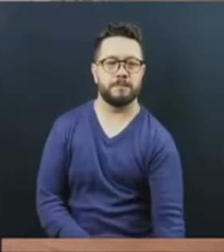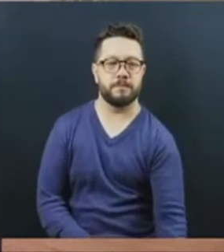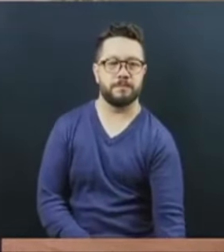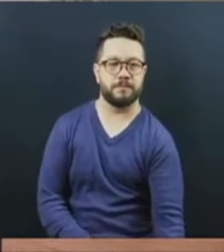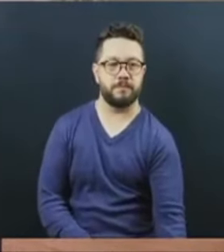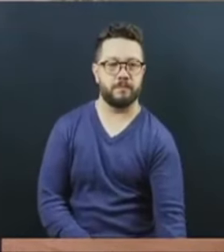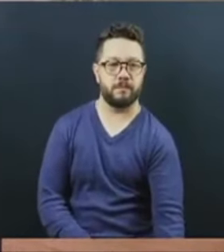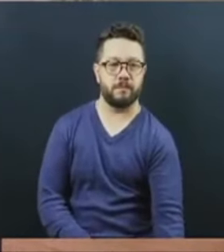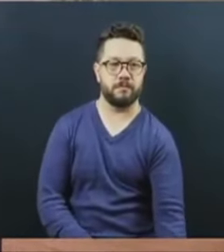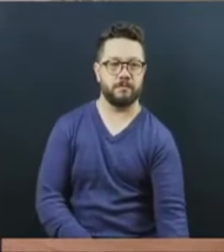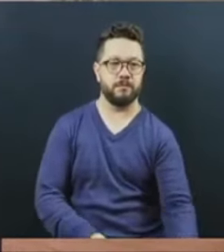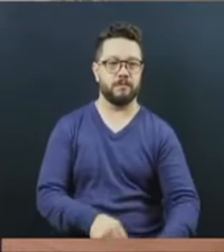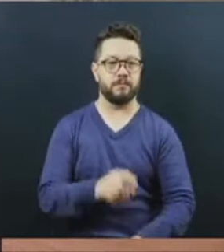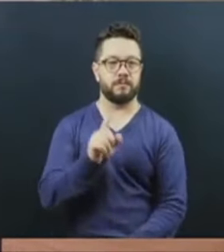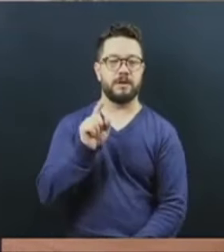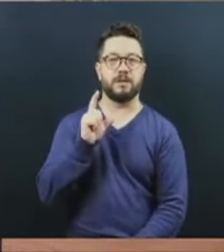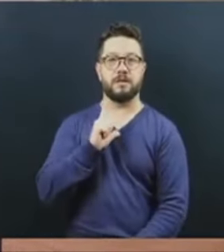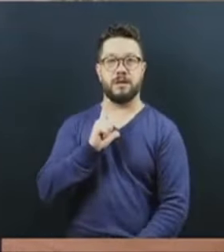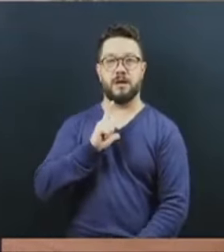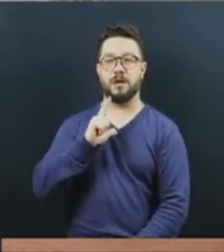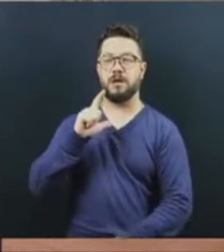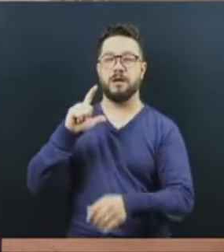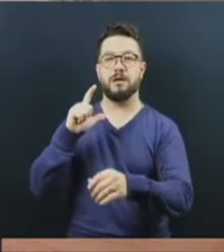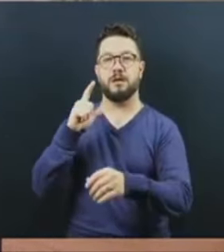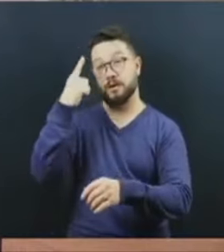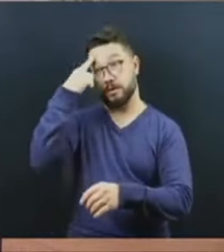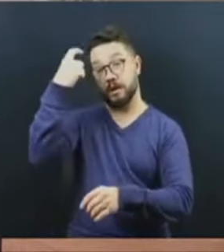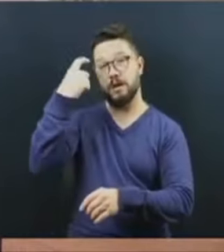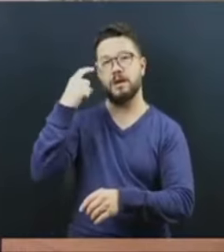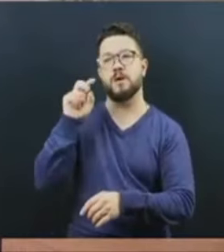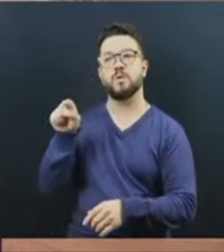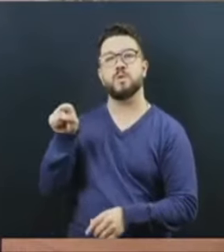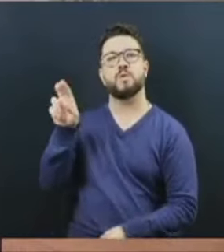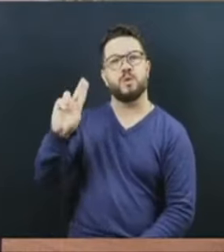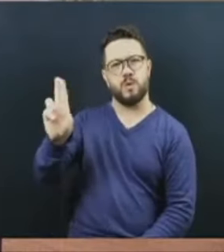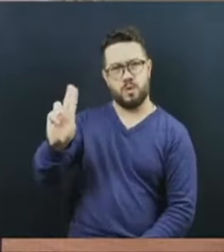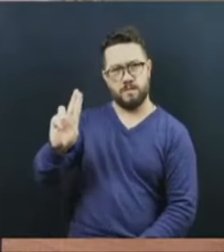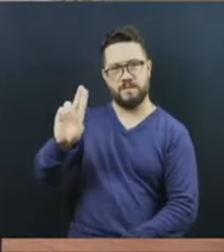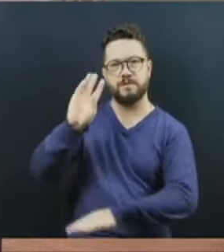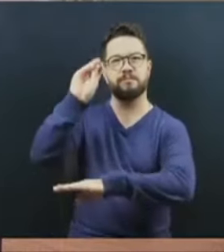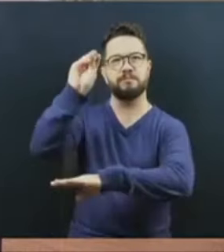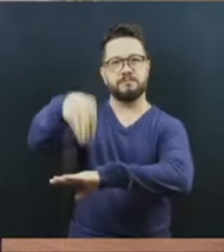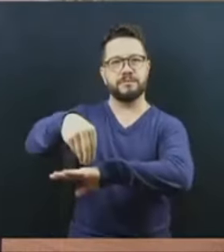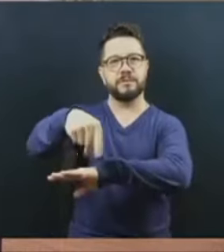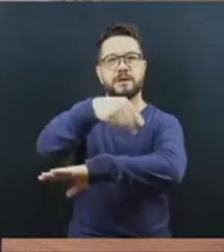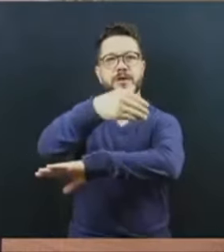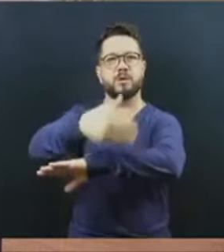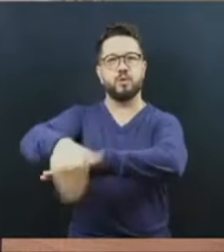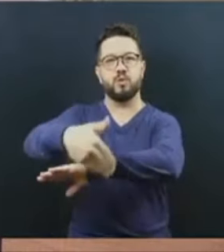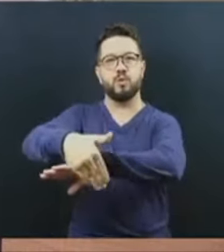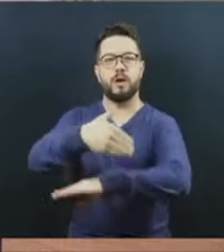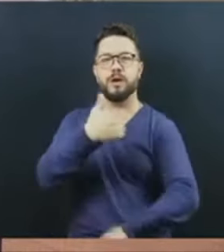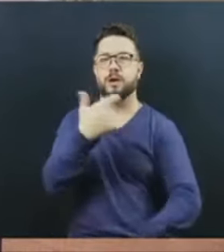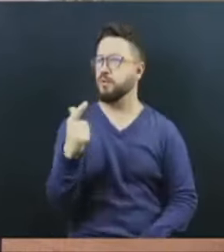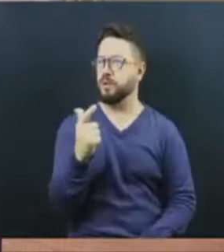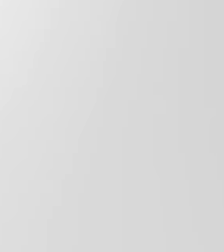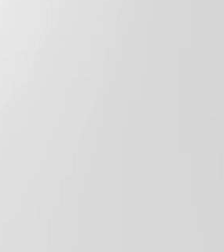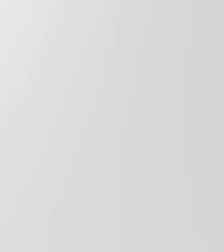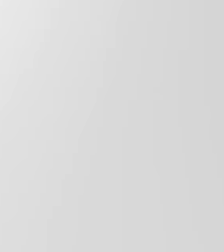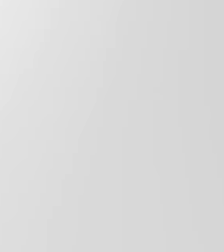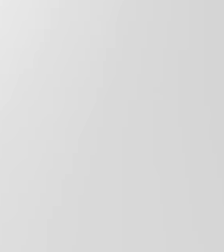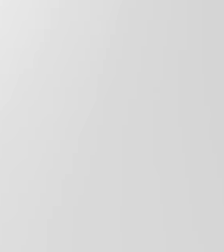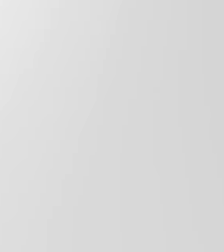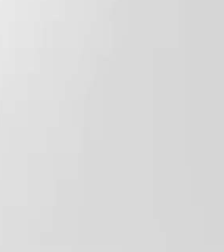Miranda, um dos logradouros públicos da capital ainda não dominado. Muito obrigado, senhor presidente.